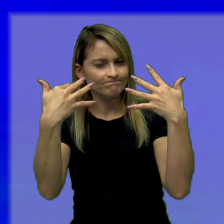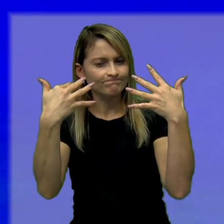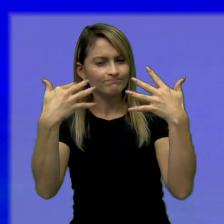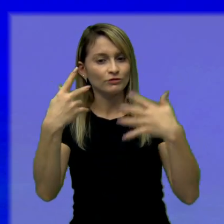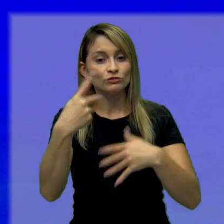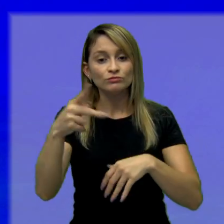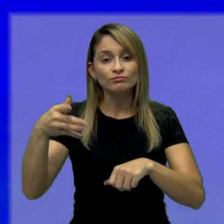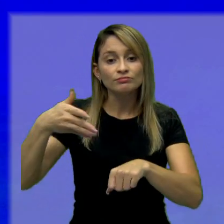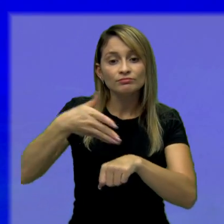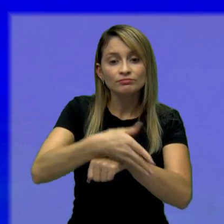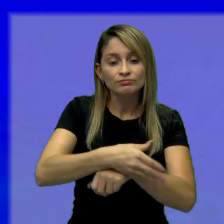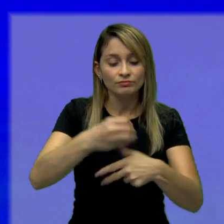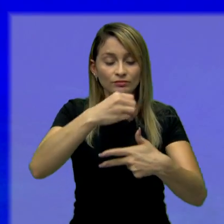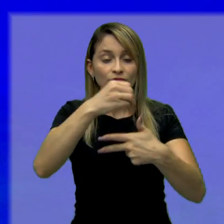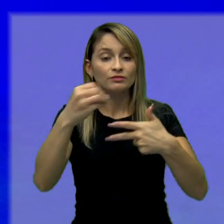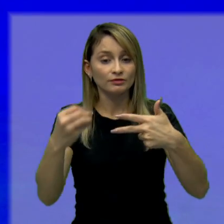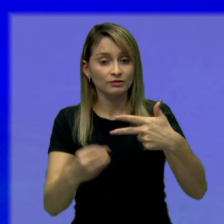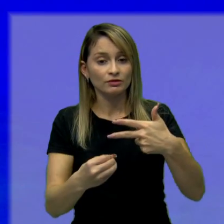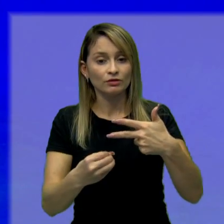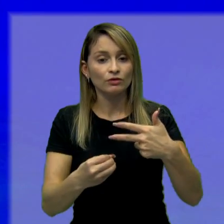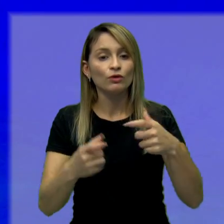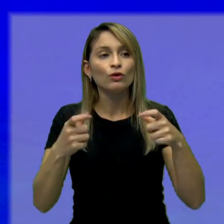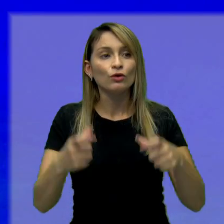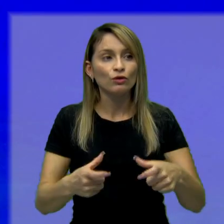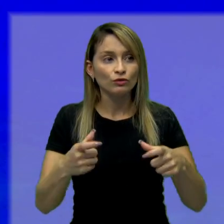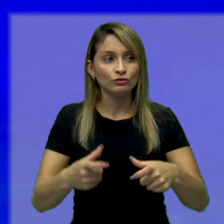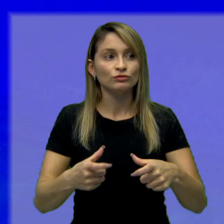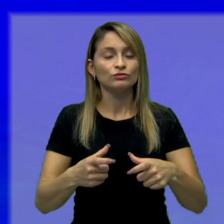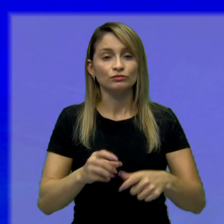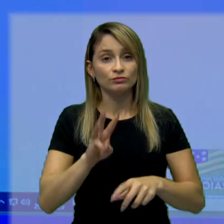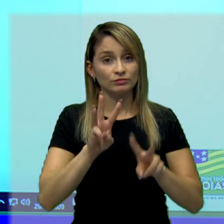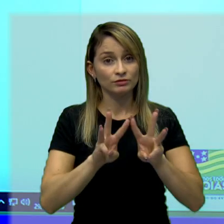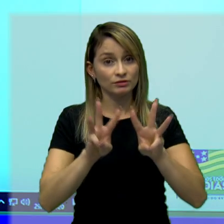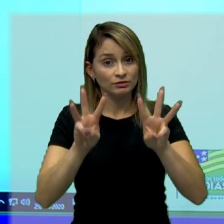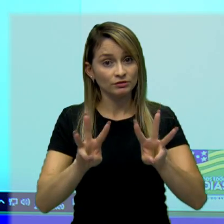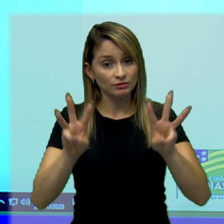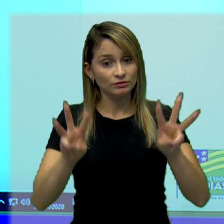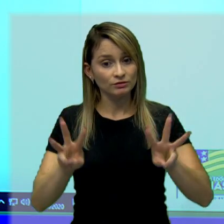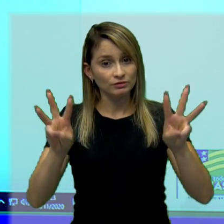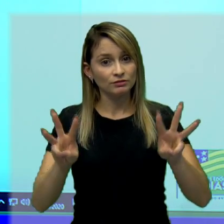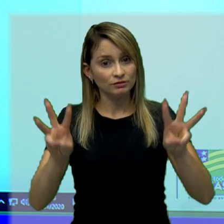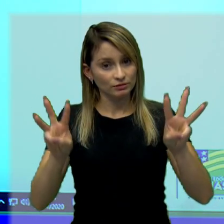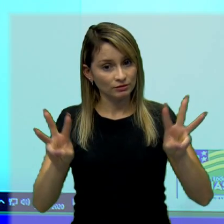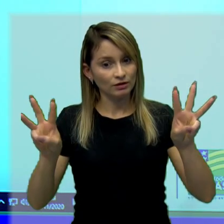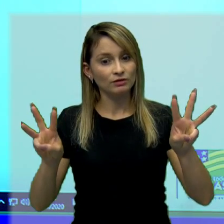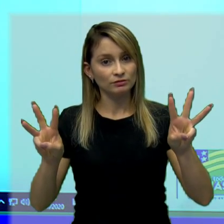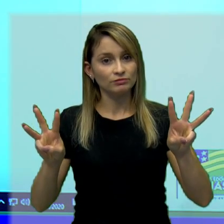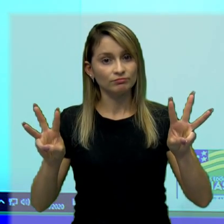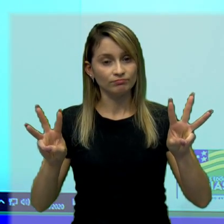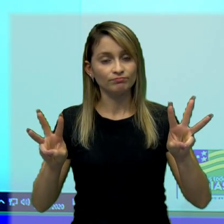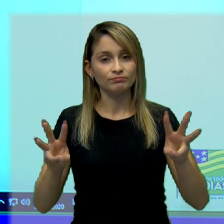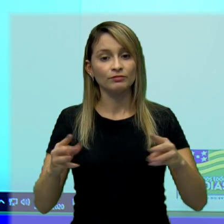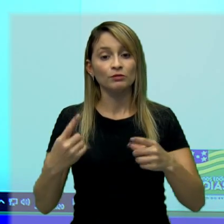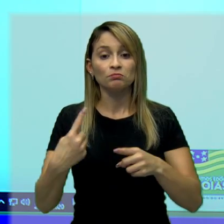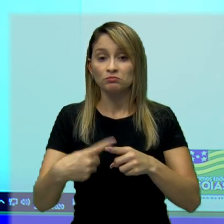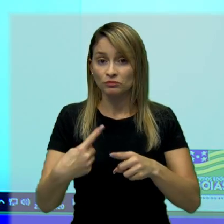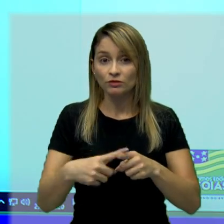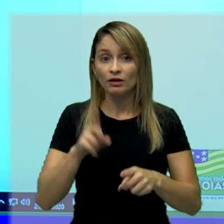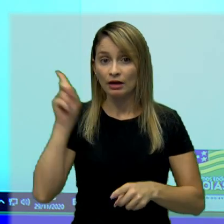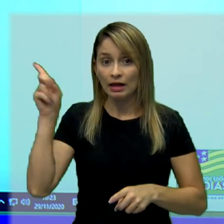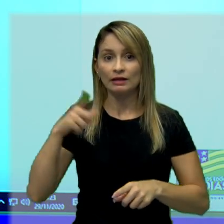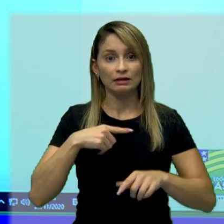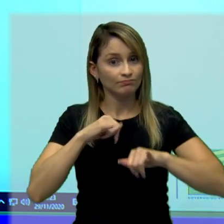ficasse ligadinho na sua página do participante. Nessa página aí que eu trouxe até o endereço para você. Por